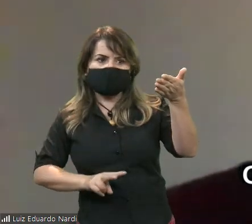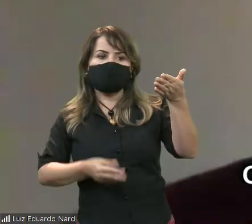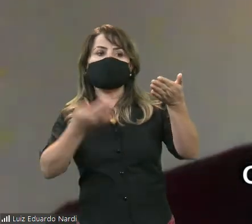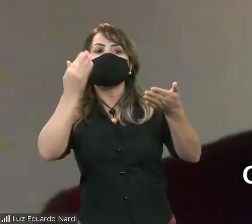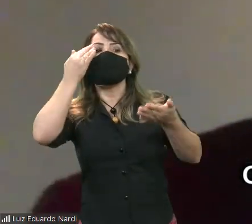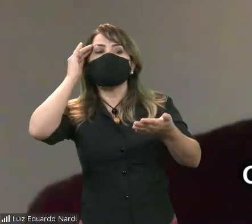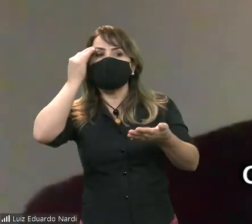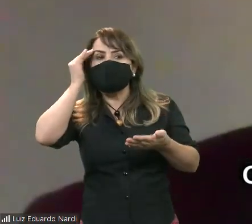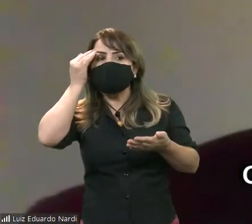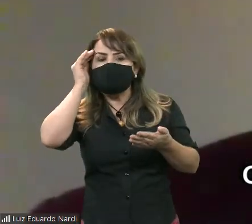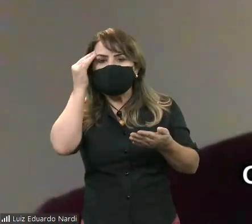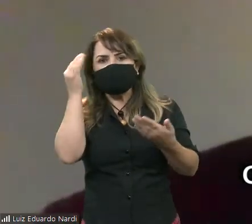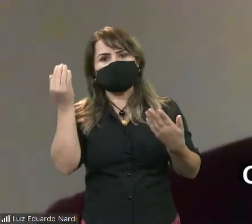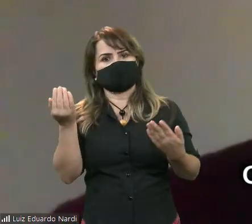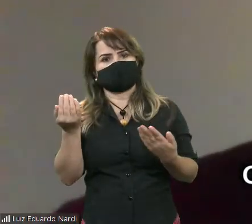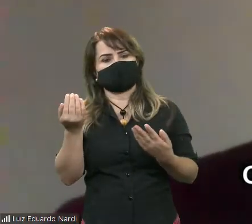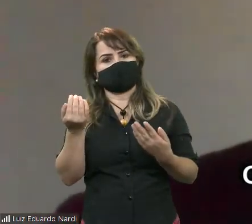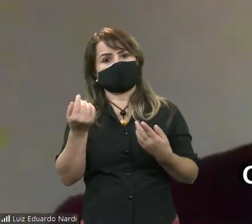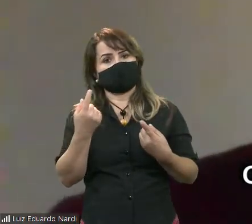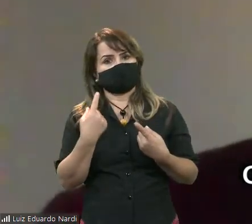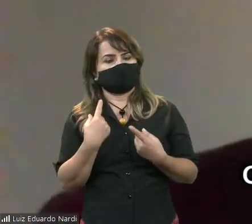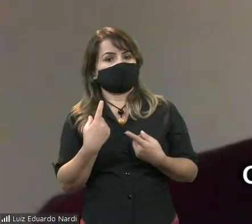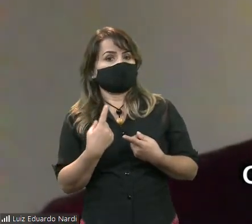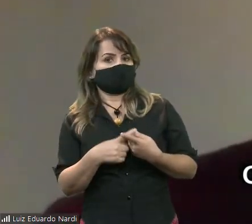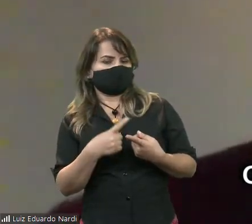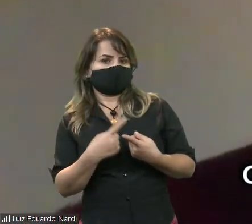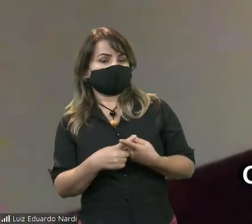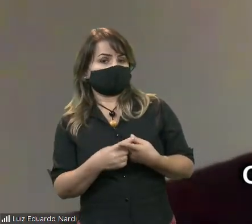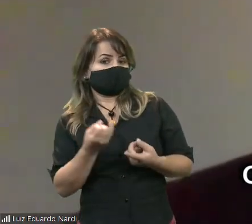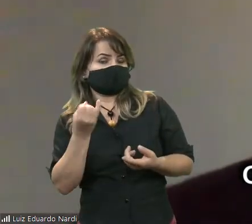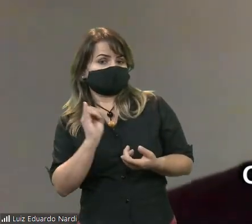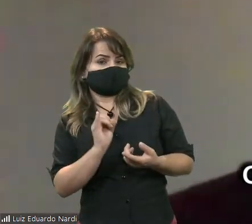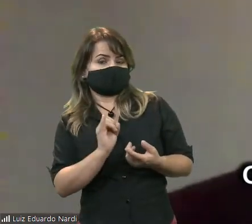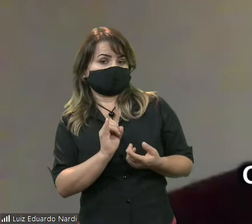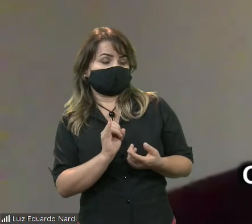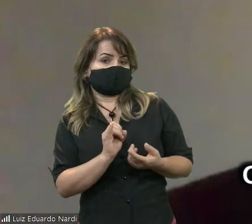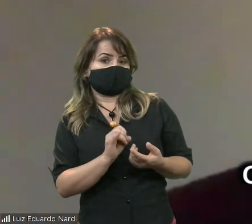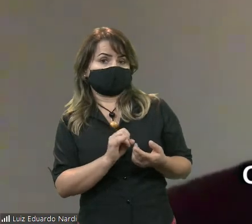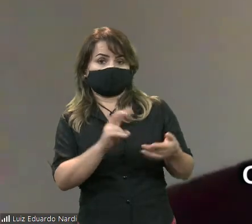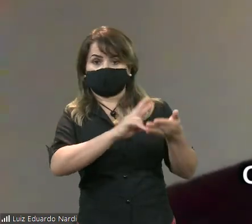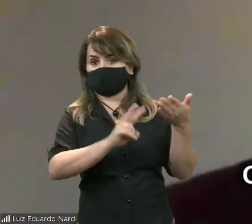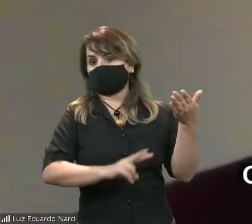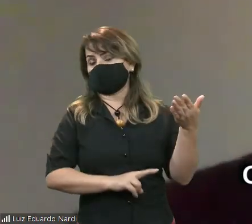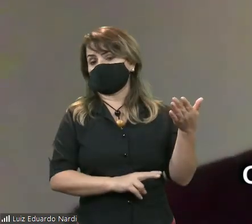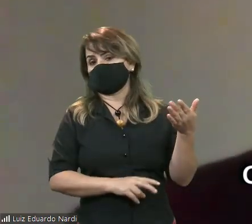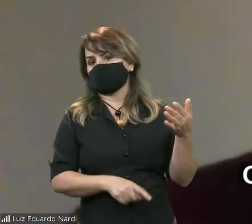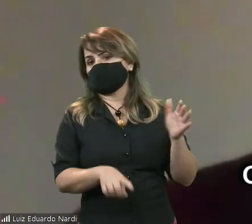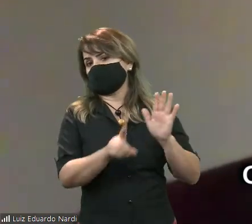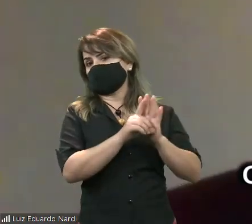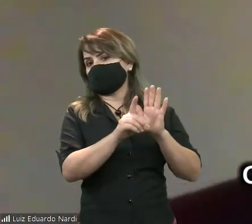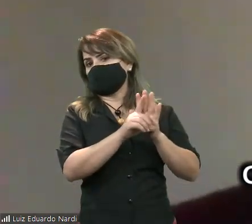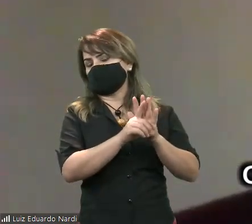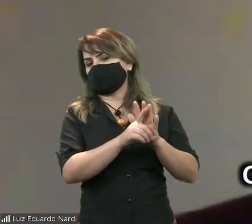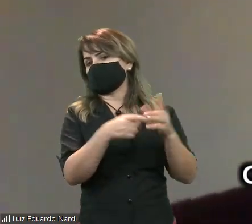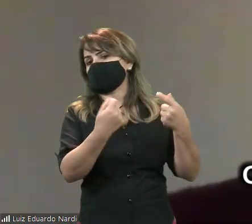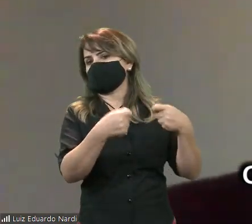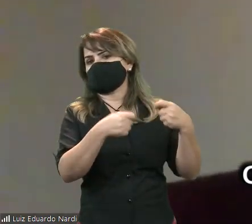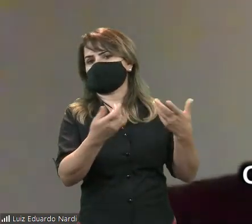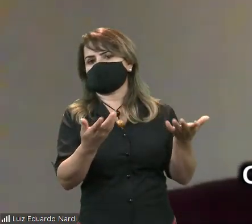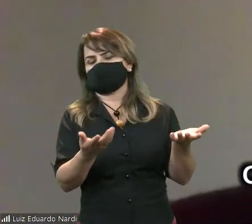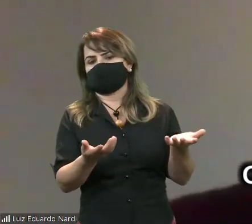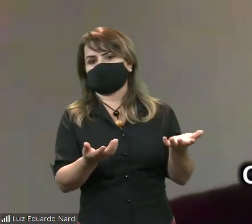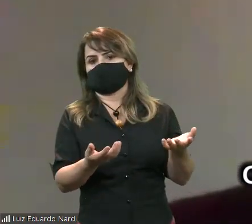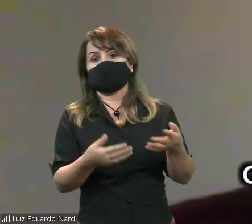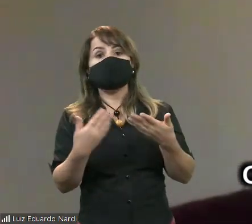nós vamos simplesmente, vou repetir, faz por decreto, se não há necessidade de apreciação dos vereadores, porque é